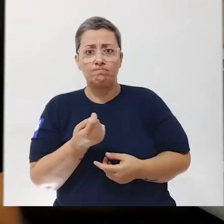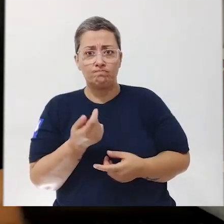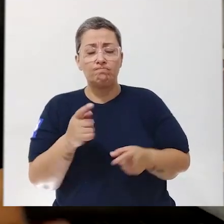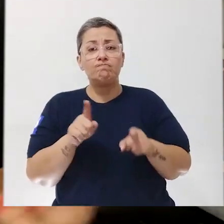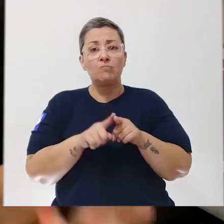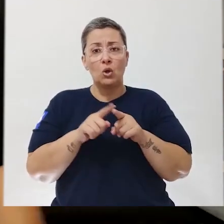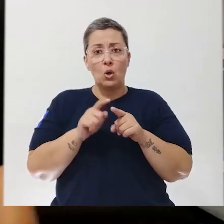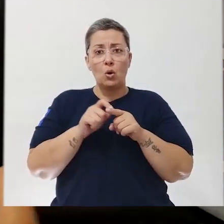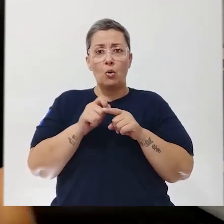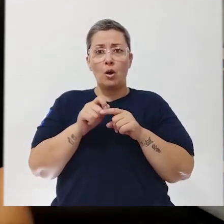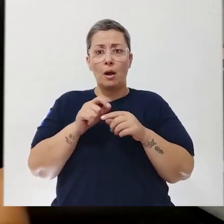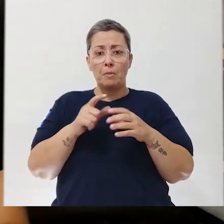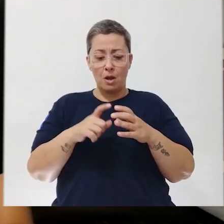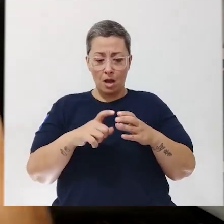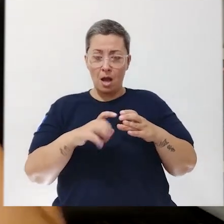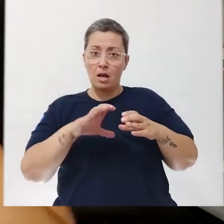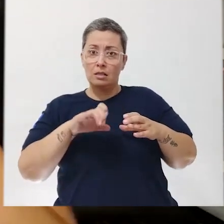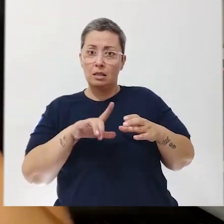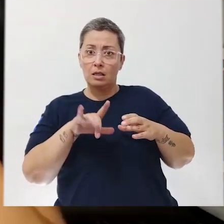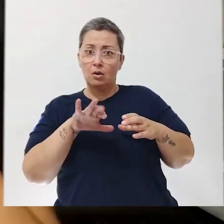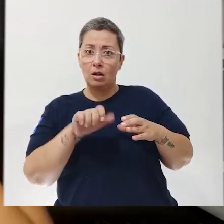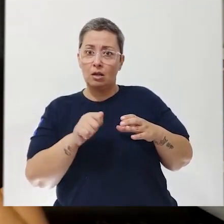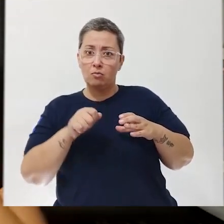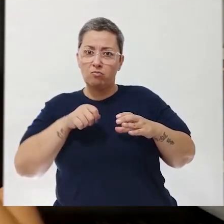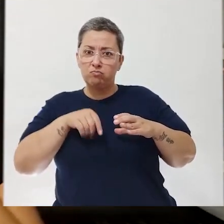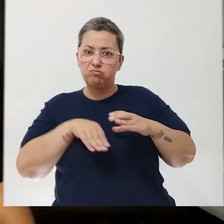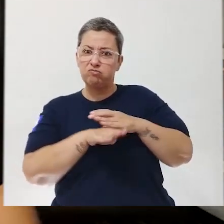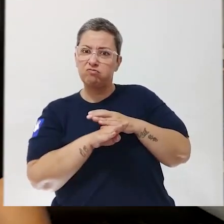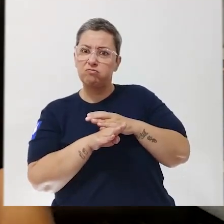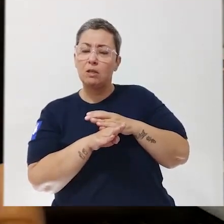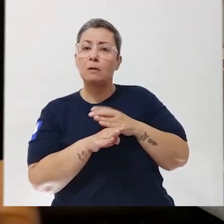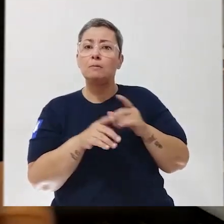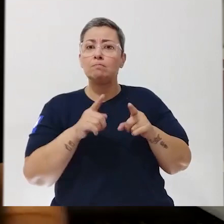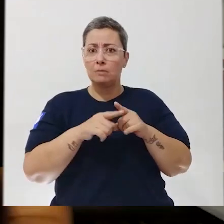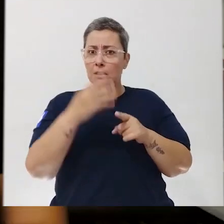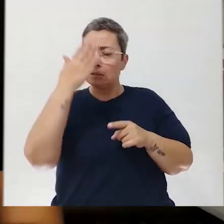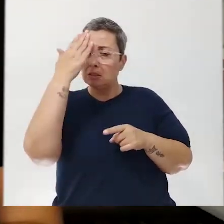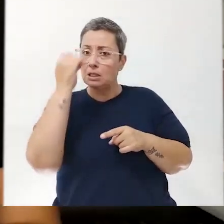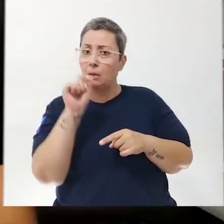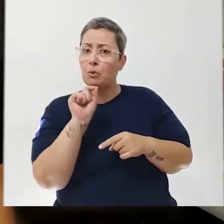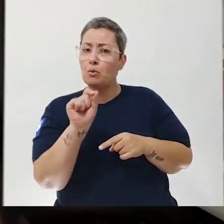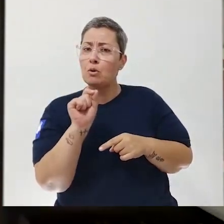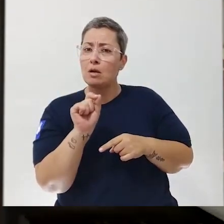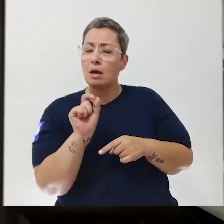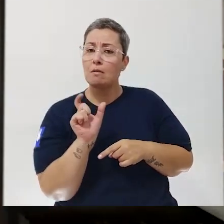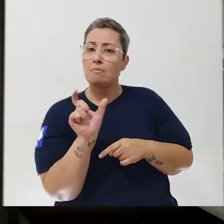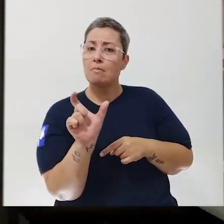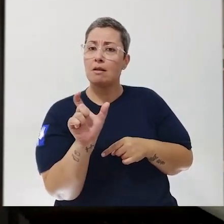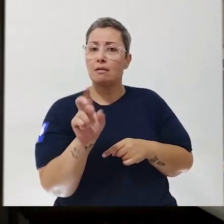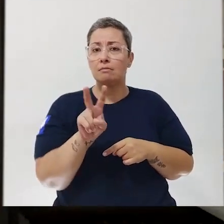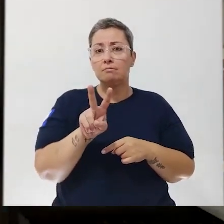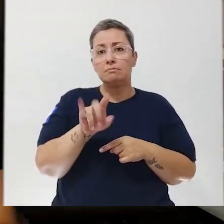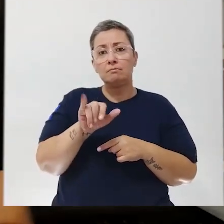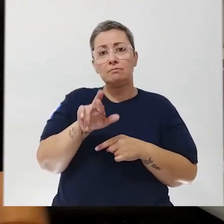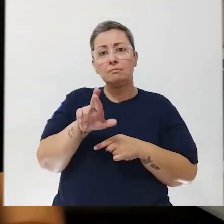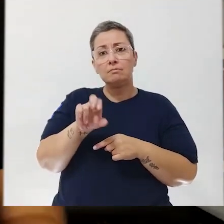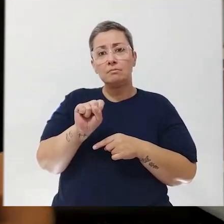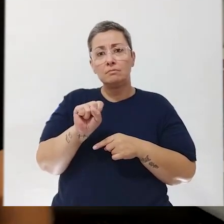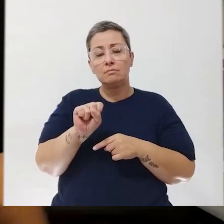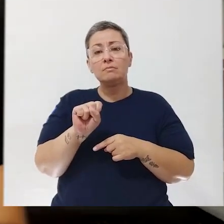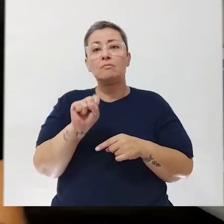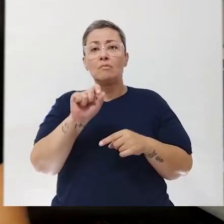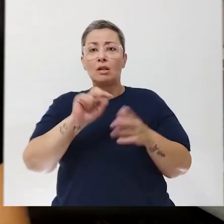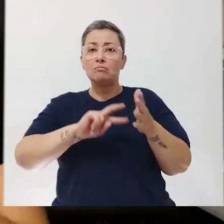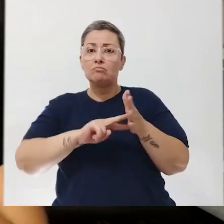eles conseguem invadir as células do nosso corpo. E vocês sabem o que a palavra vírus significa?